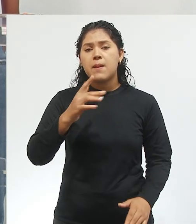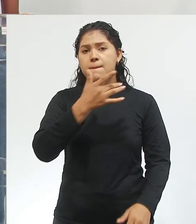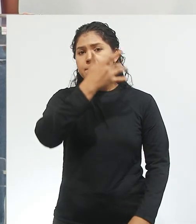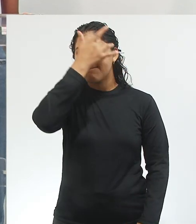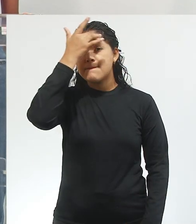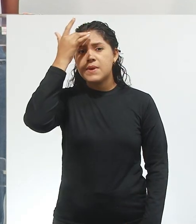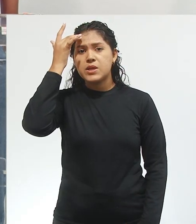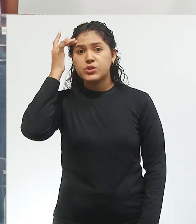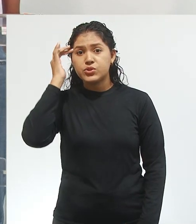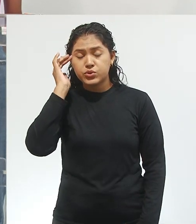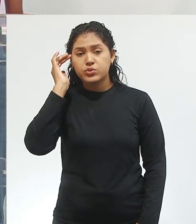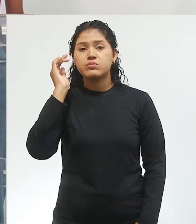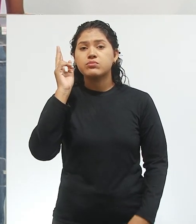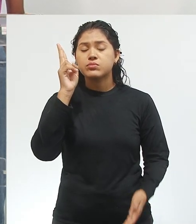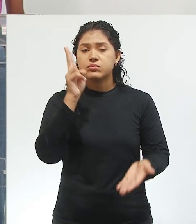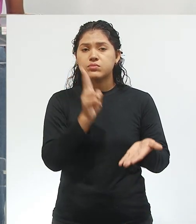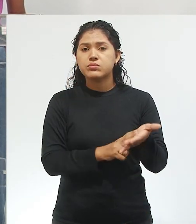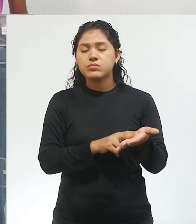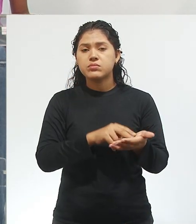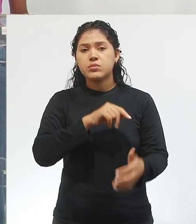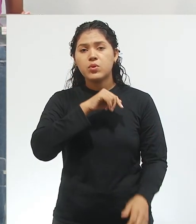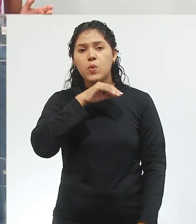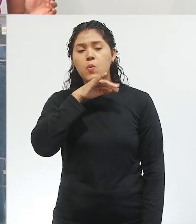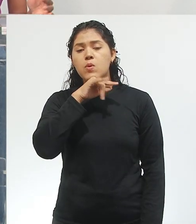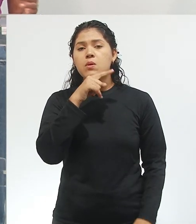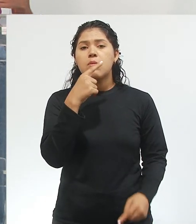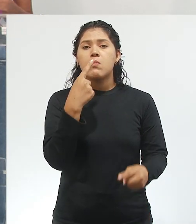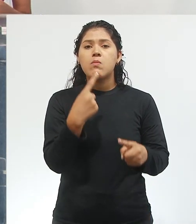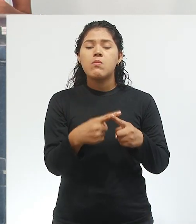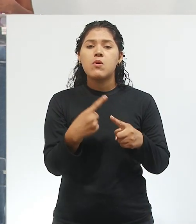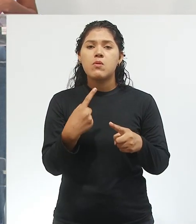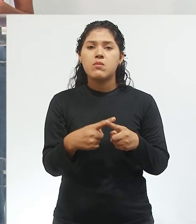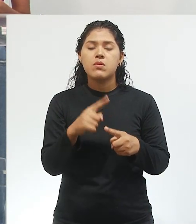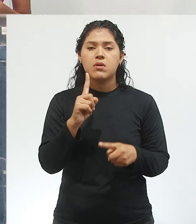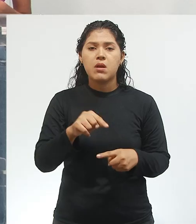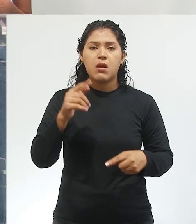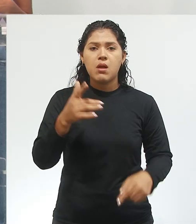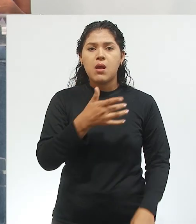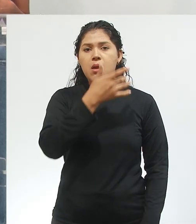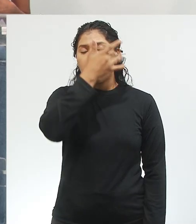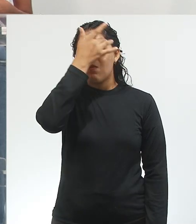consequência de um baixo desempenho escolar se desse por meio